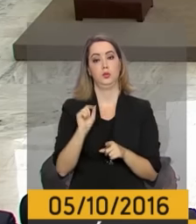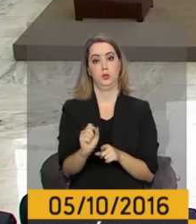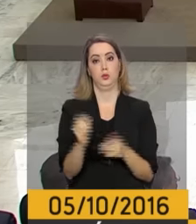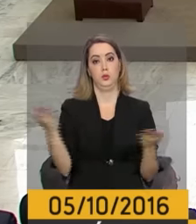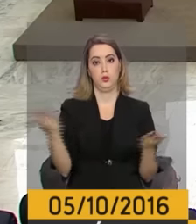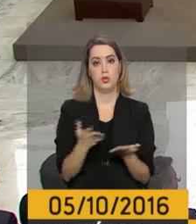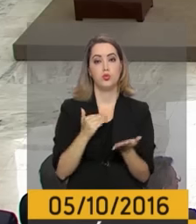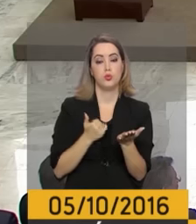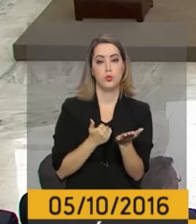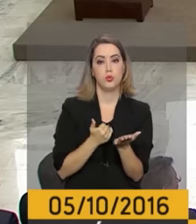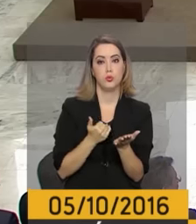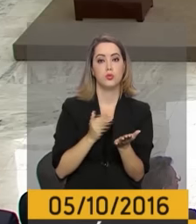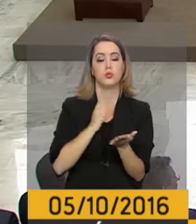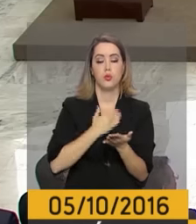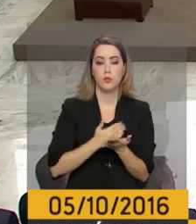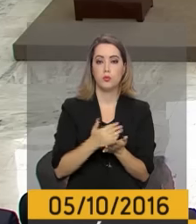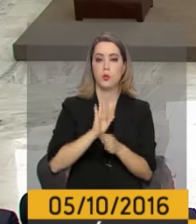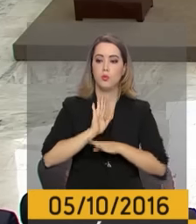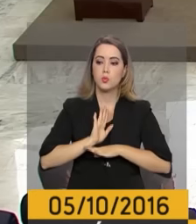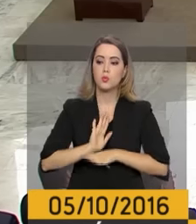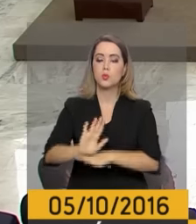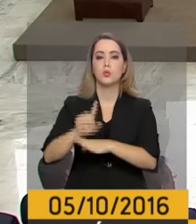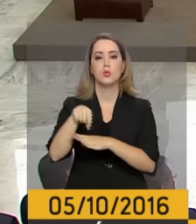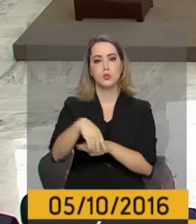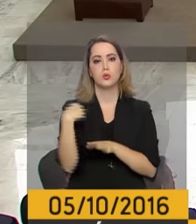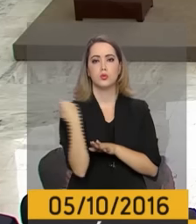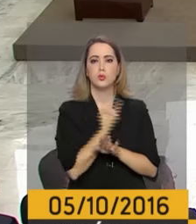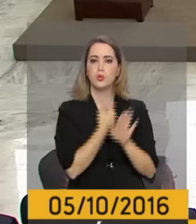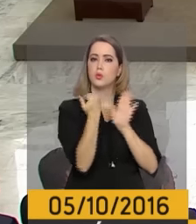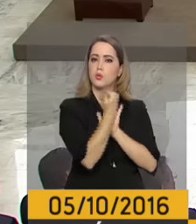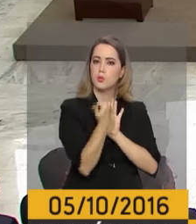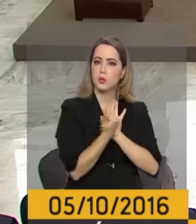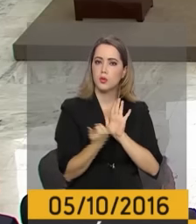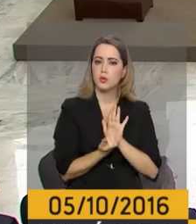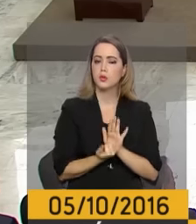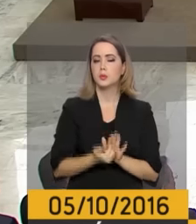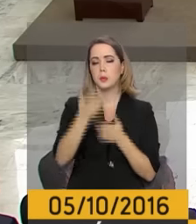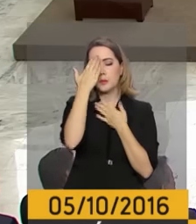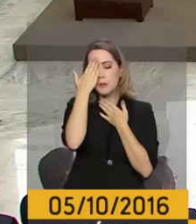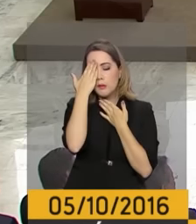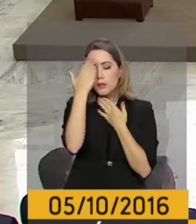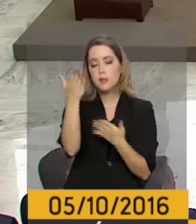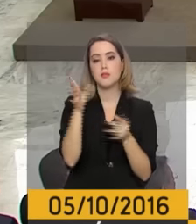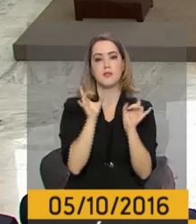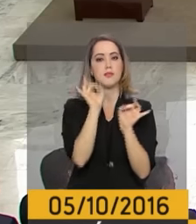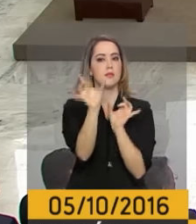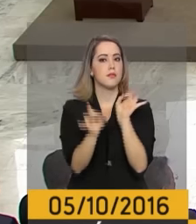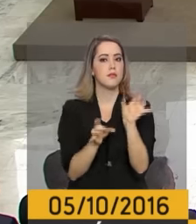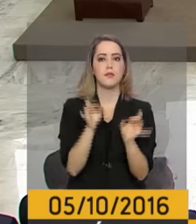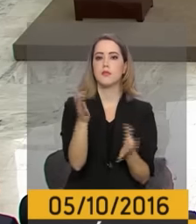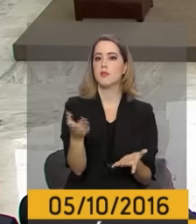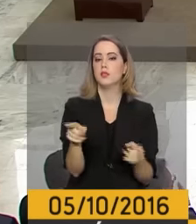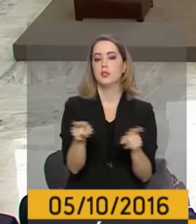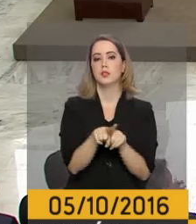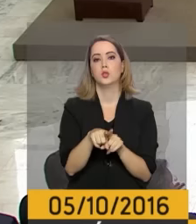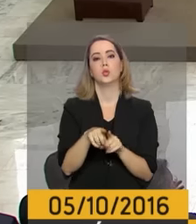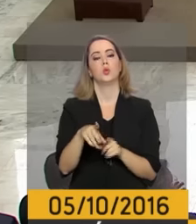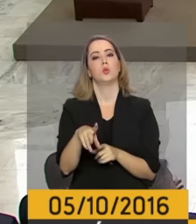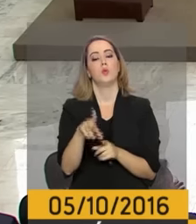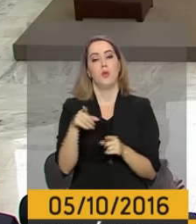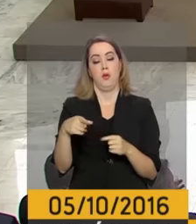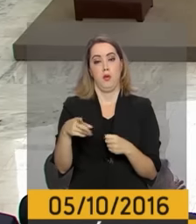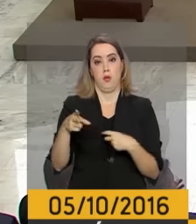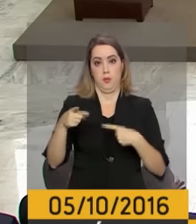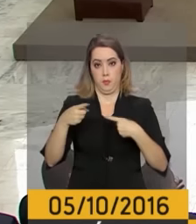dispôs desde o início a colaborar com o nosso programa. Então, quero fazer um agradecimento muito especial ao Dr. César Victor.